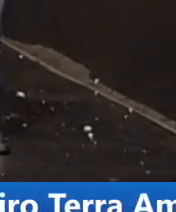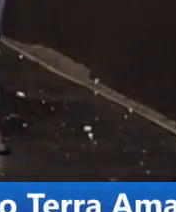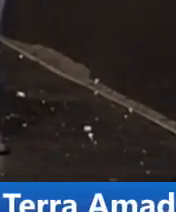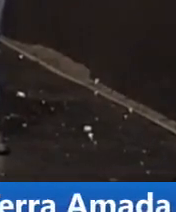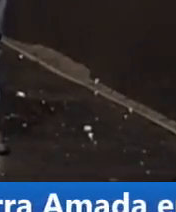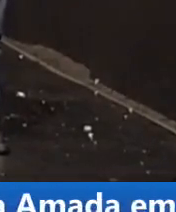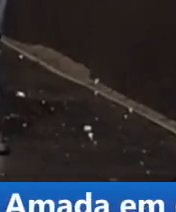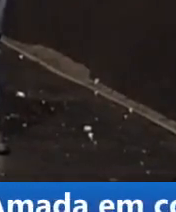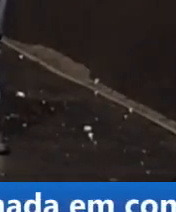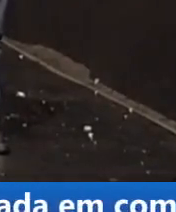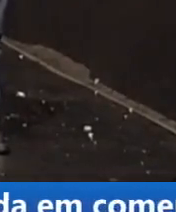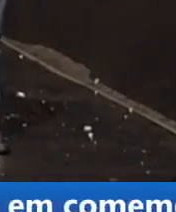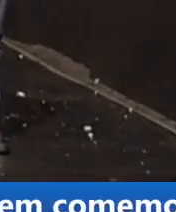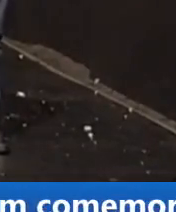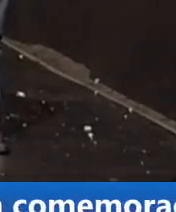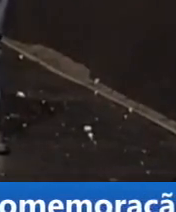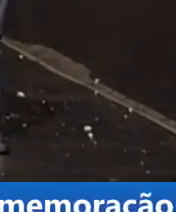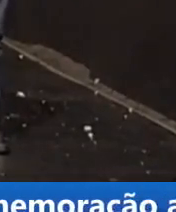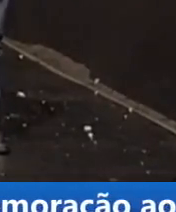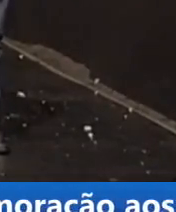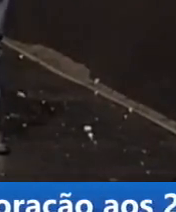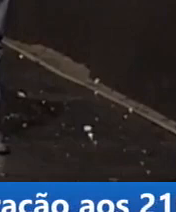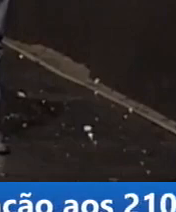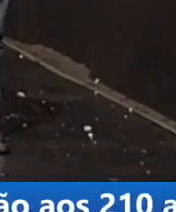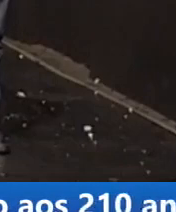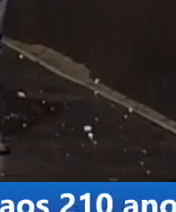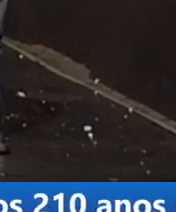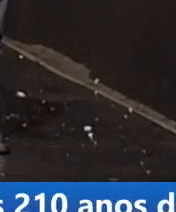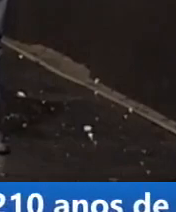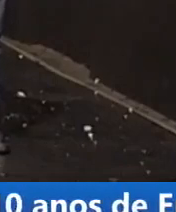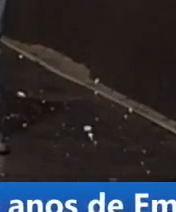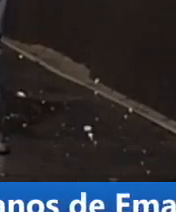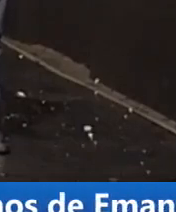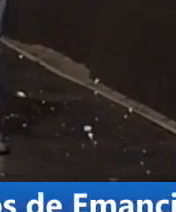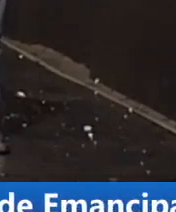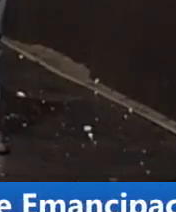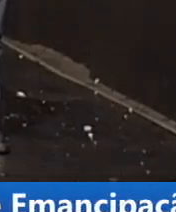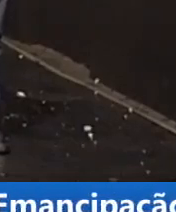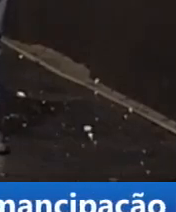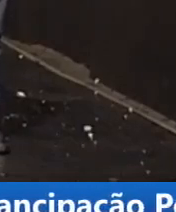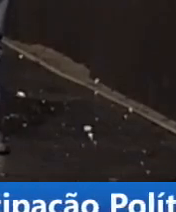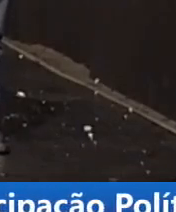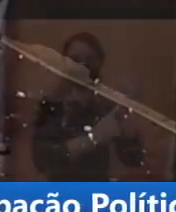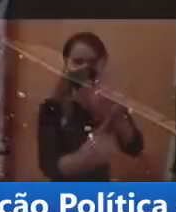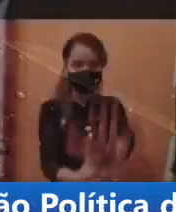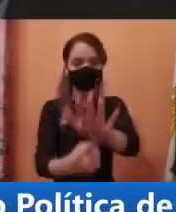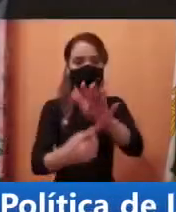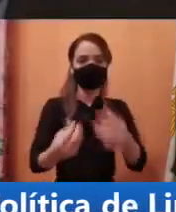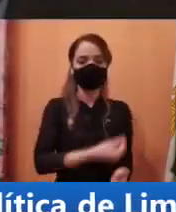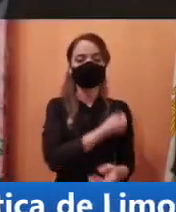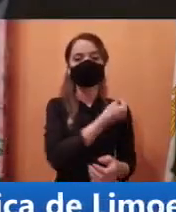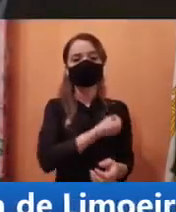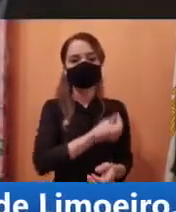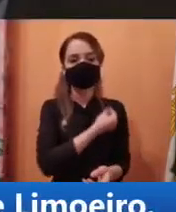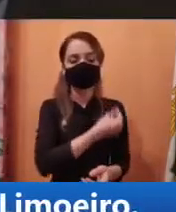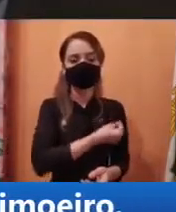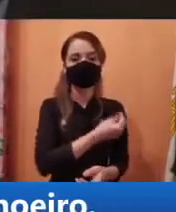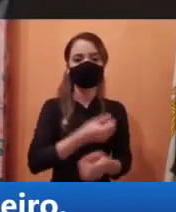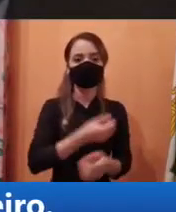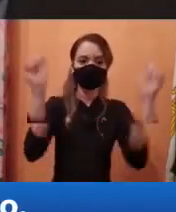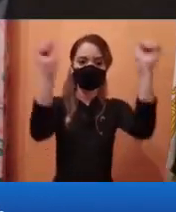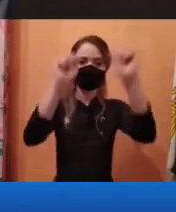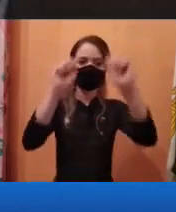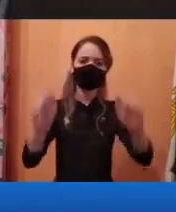foi onde eu me casei, foi na igreja matriz. Assim Zé de Teté diz, essa